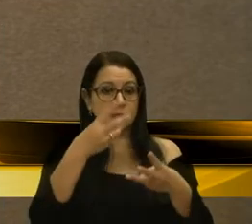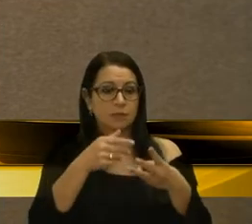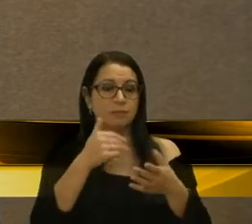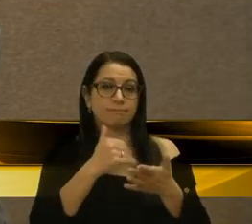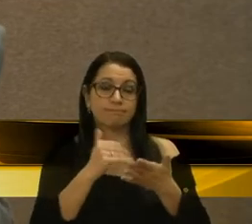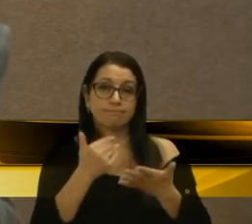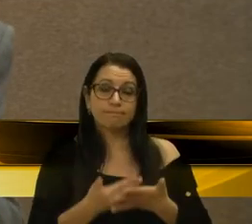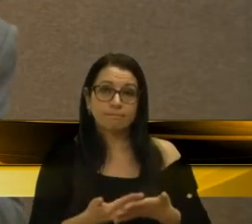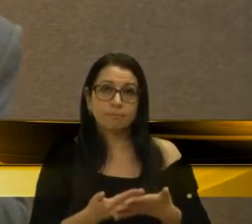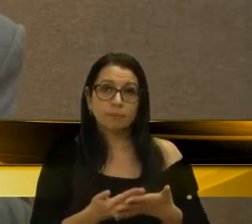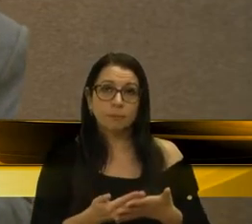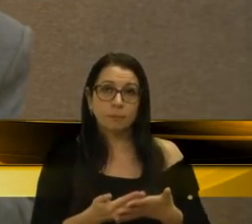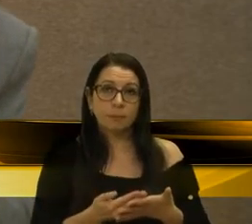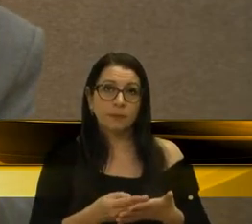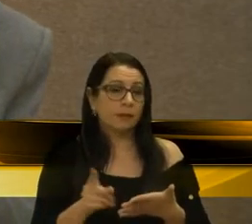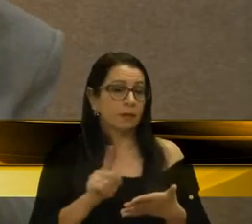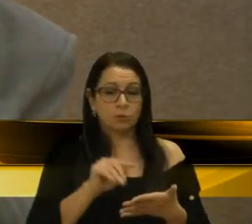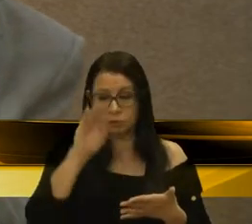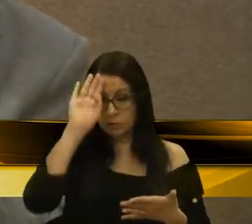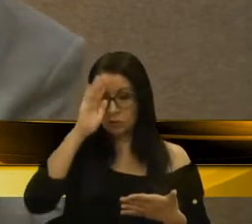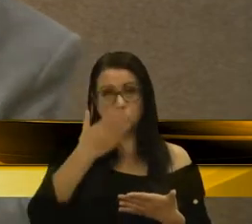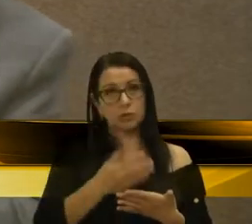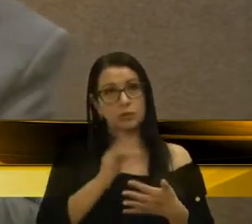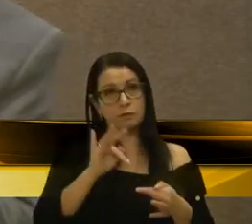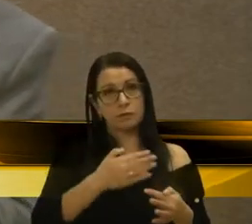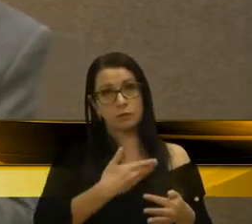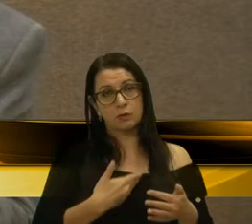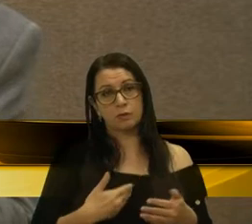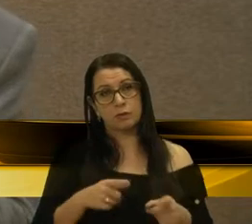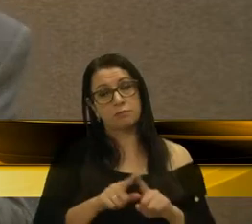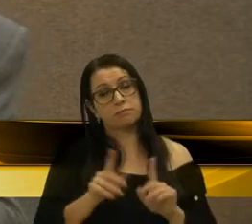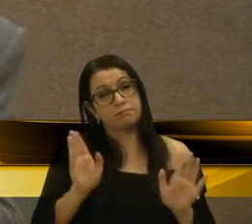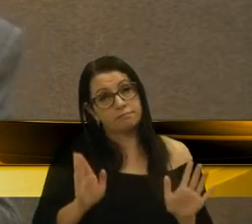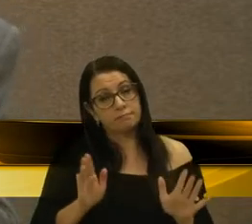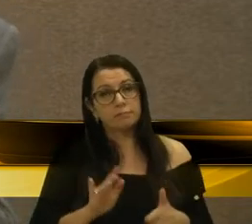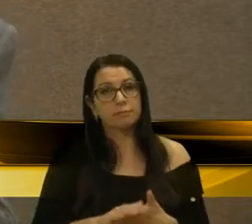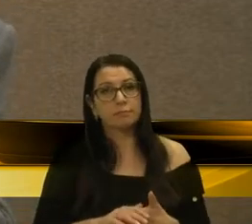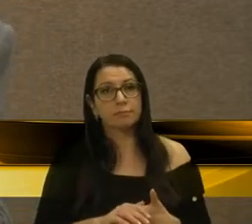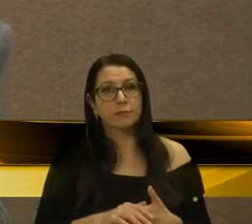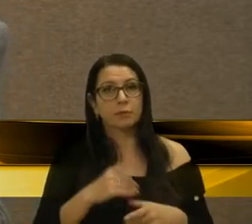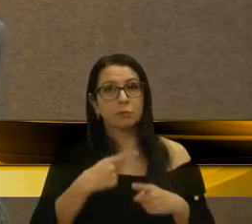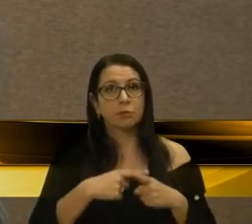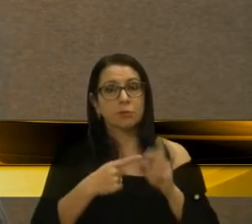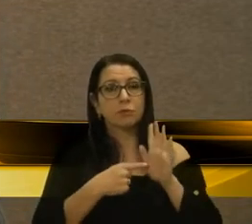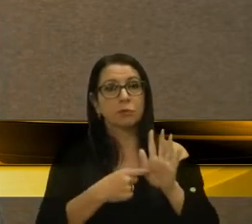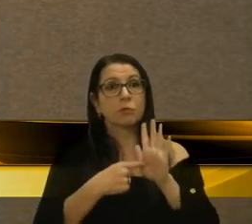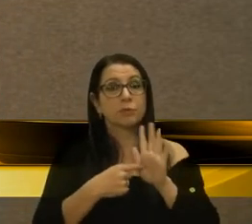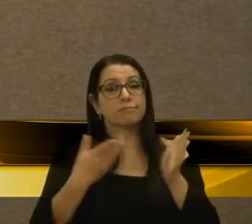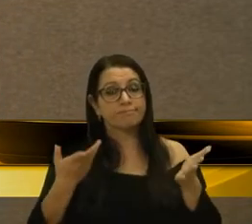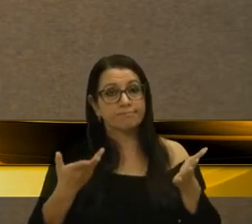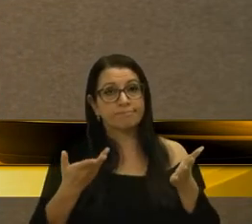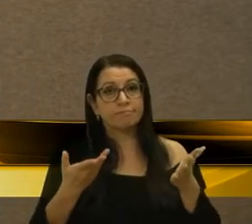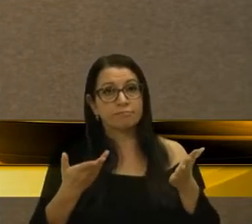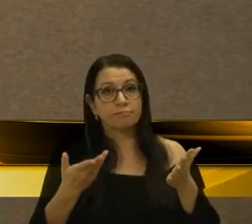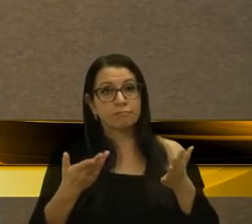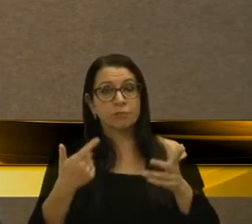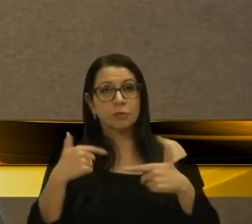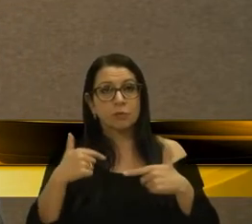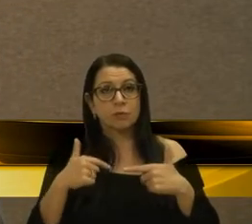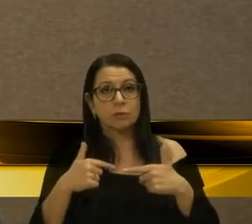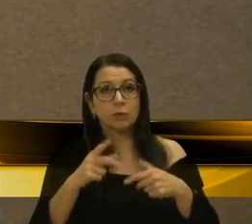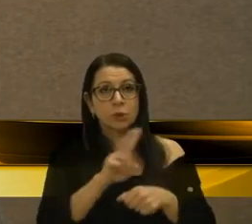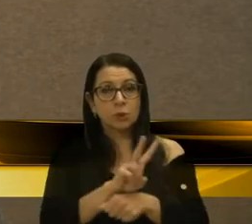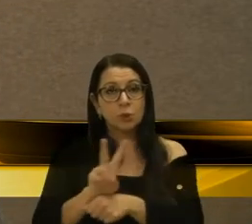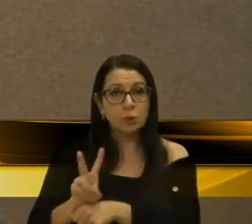secretário. Não acredito que termine o governo, esse também, por aquilo que vem demonstrando de efetividade na